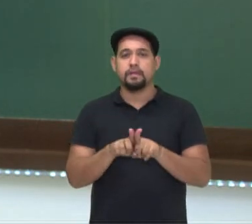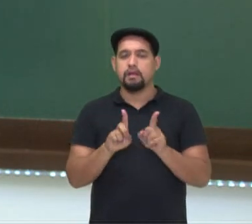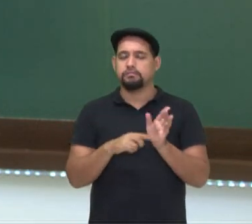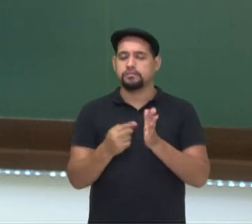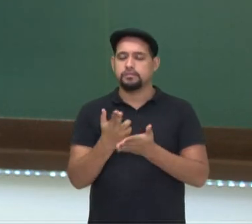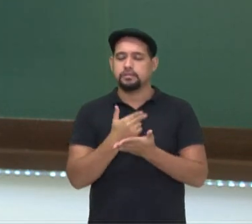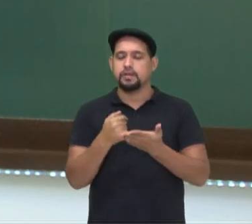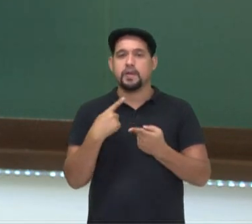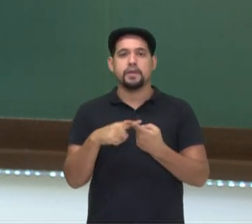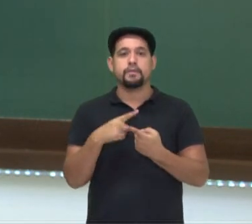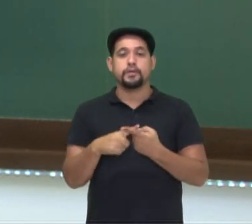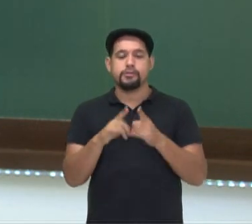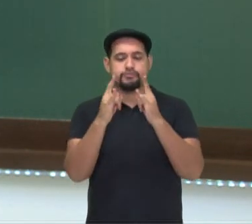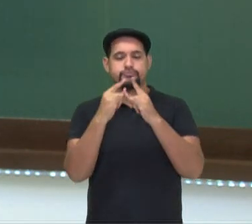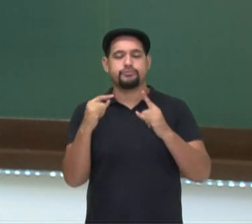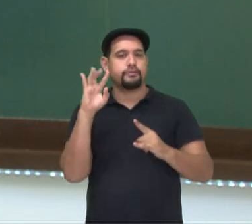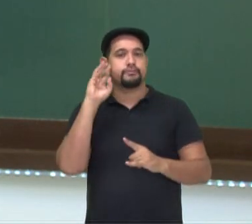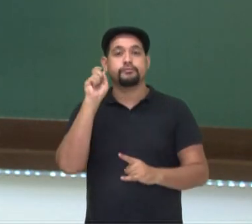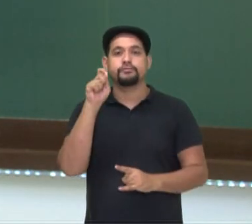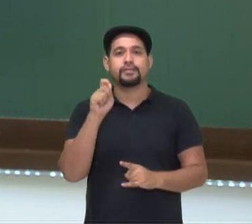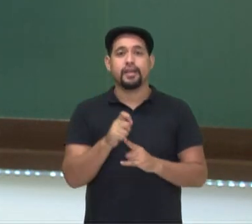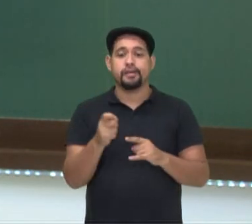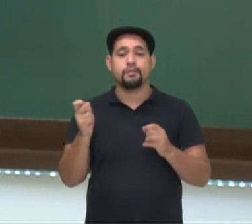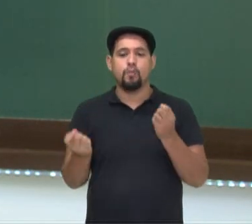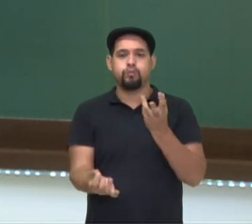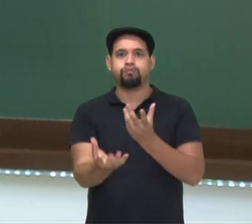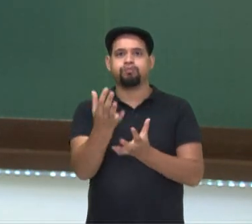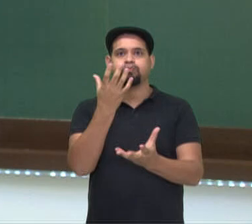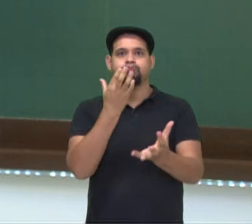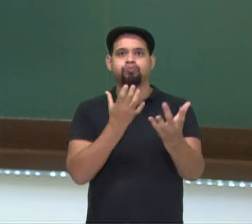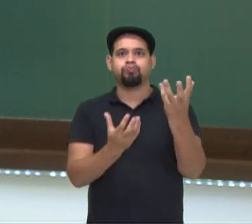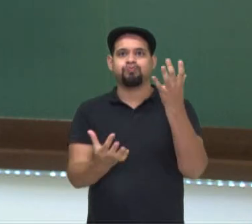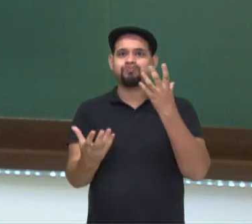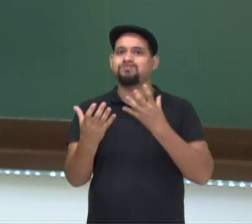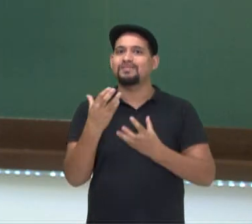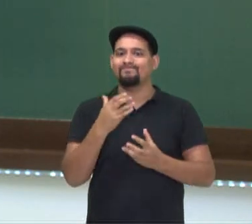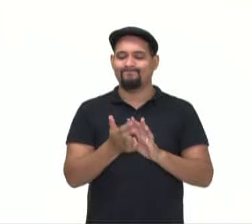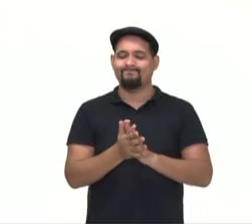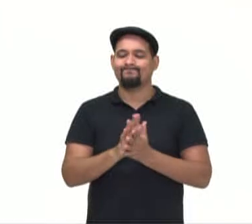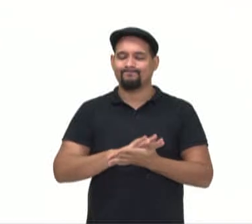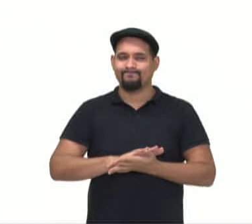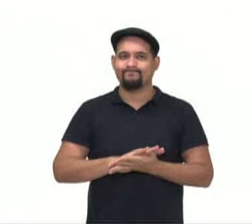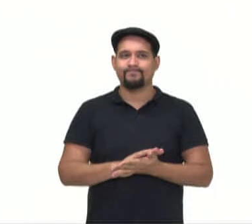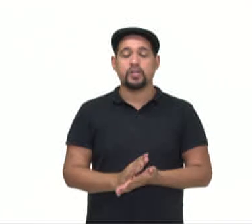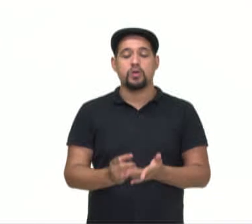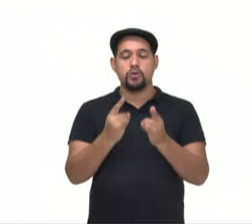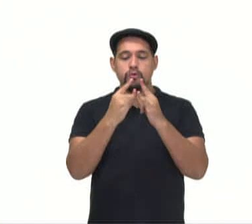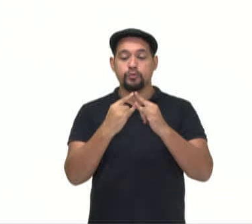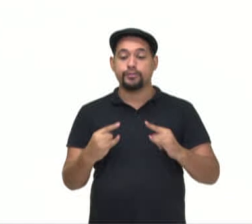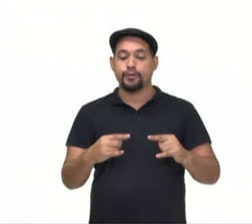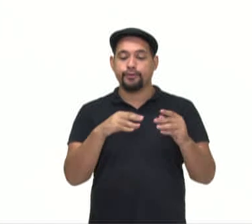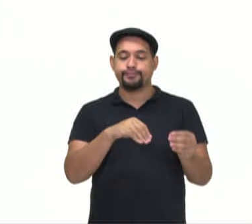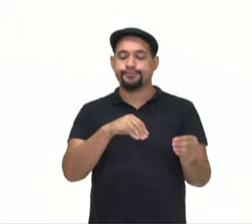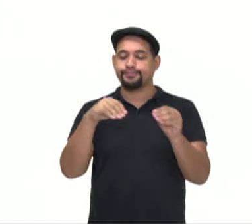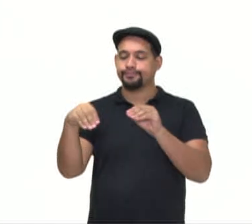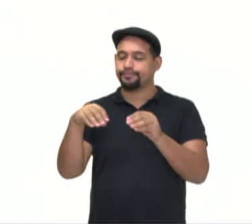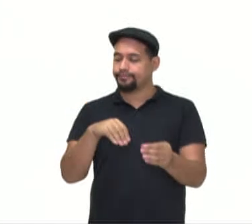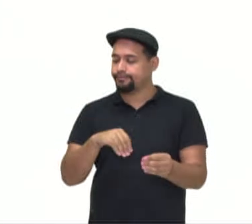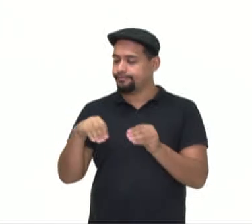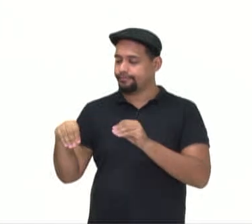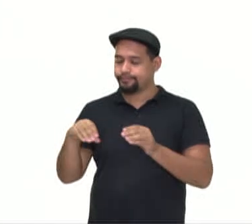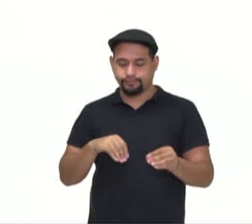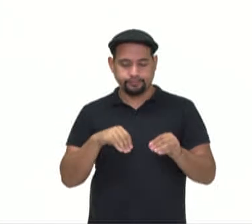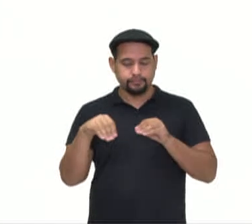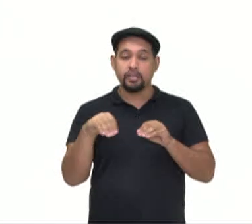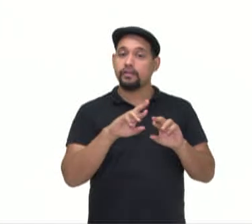desenho, porque esse circo acabou pegando fogo, tá? O circo itinerante, né, então, é um outro tipo de circo. A